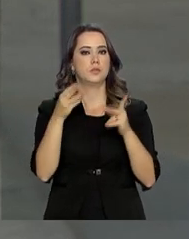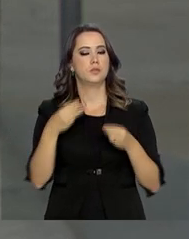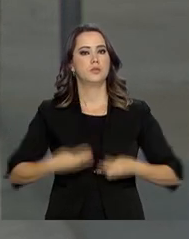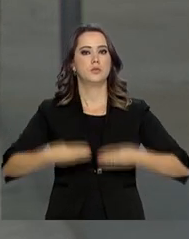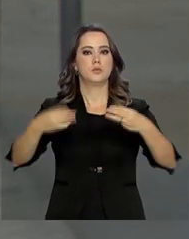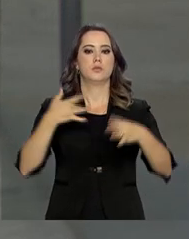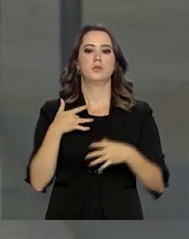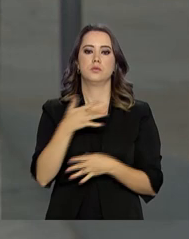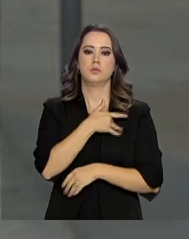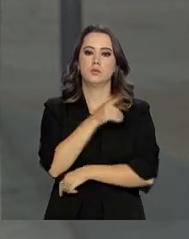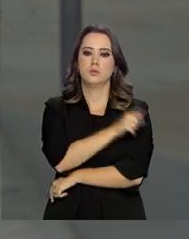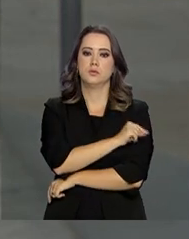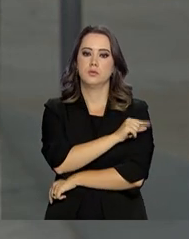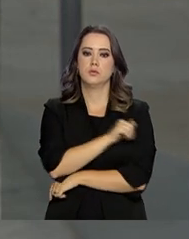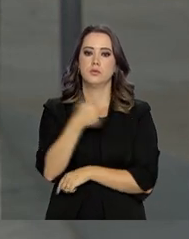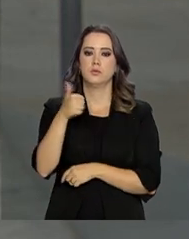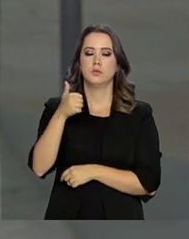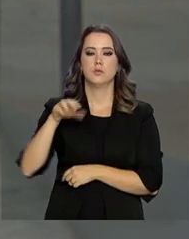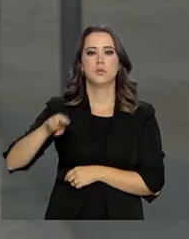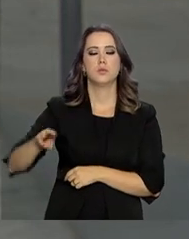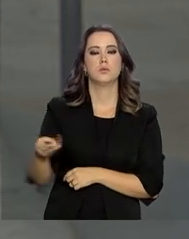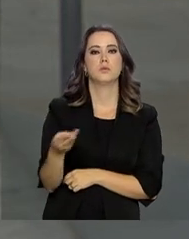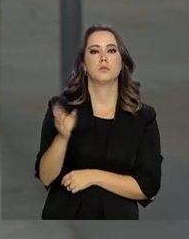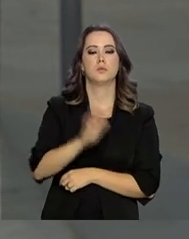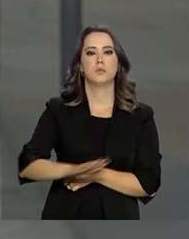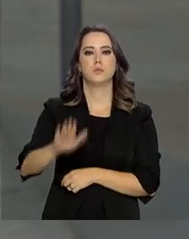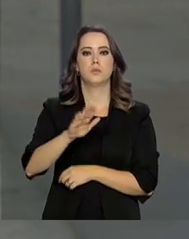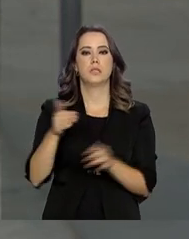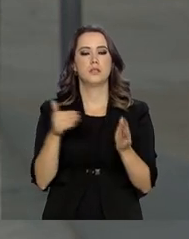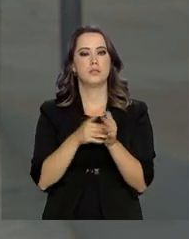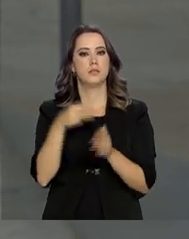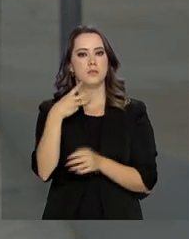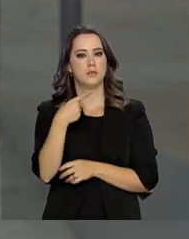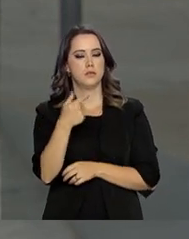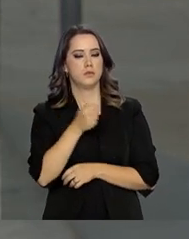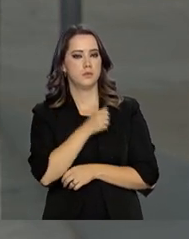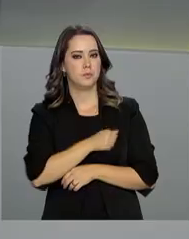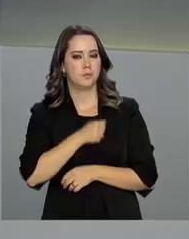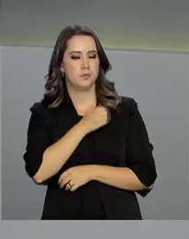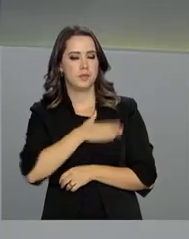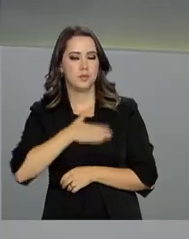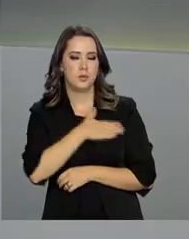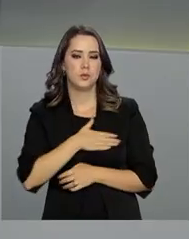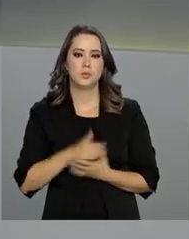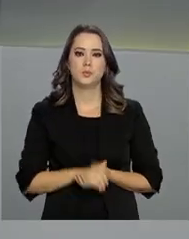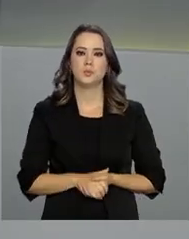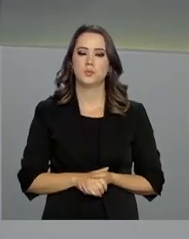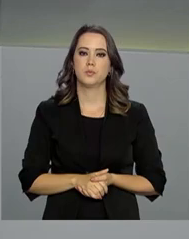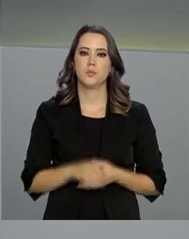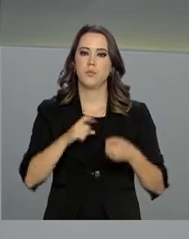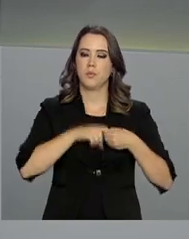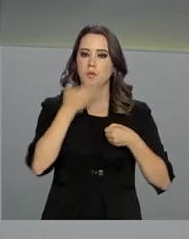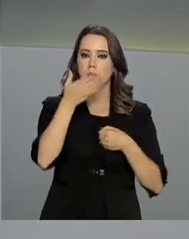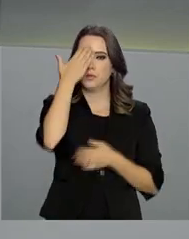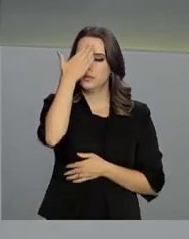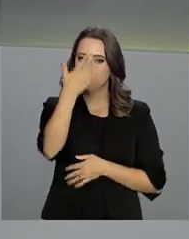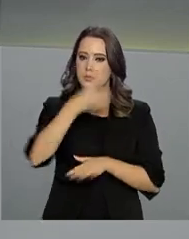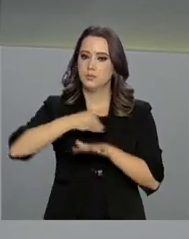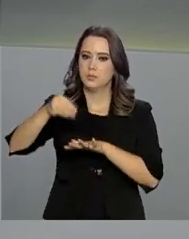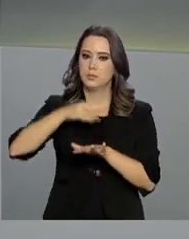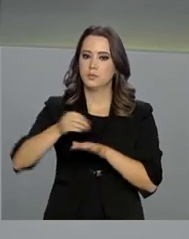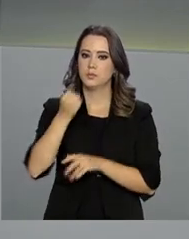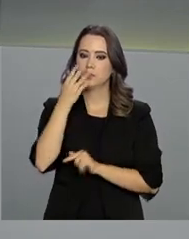11 milhões de crianças até o dia 31 de agosto o voto com você a lição da brigada pablo pelas informações